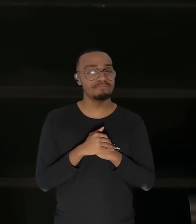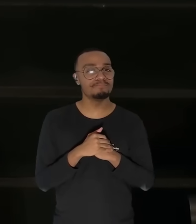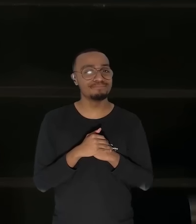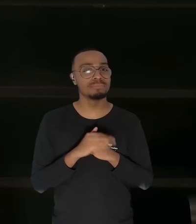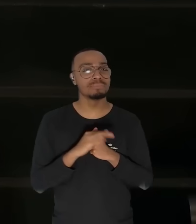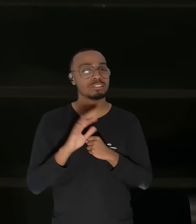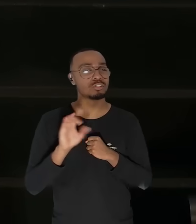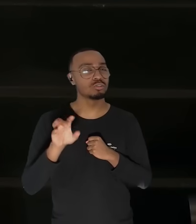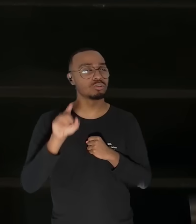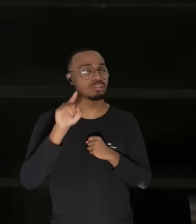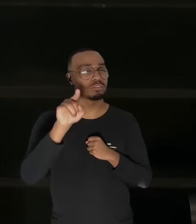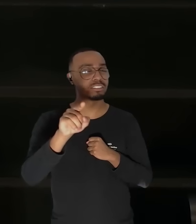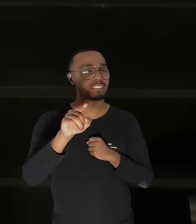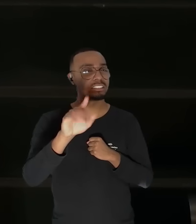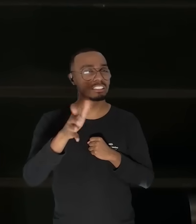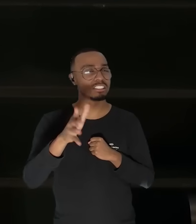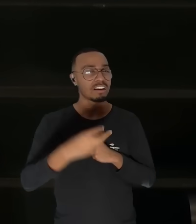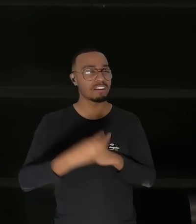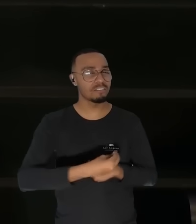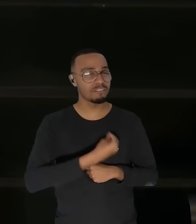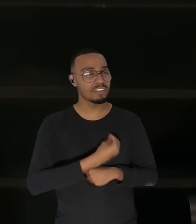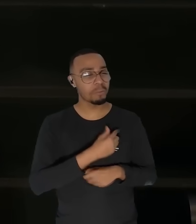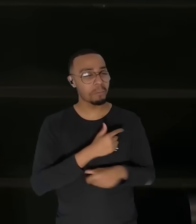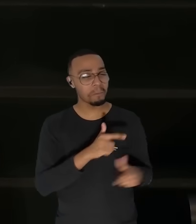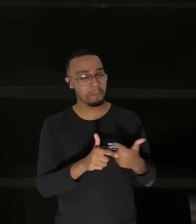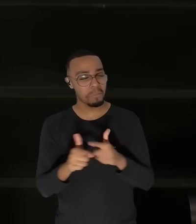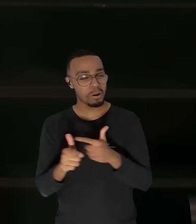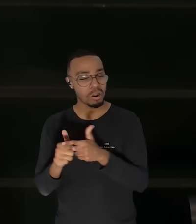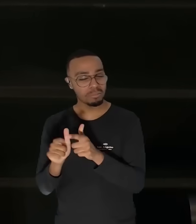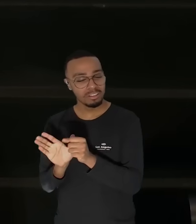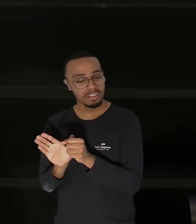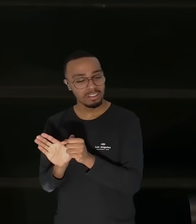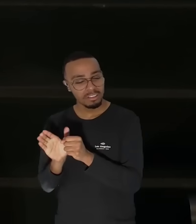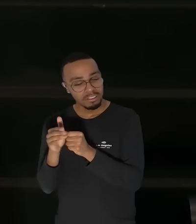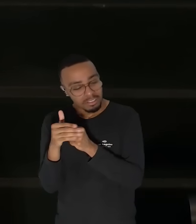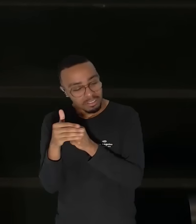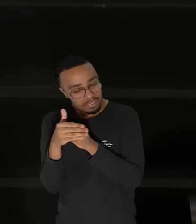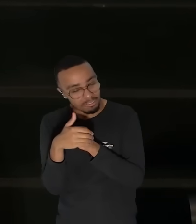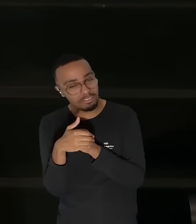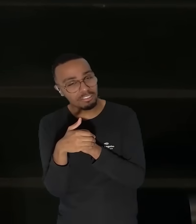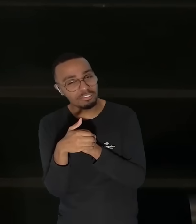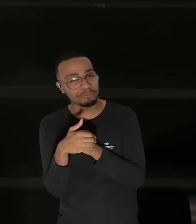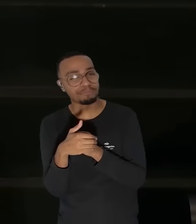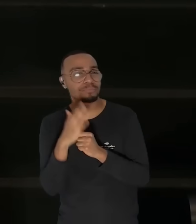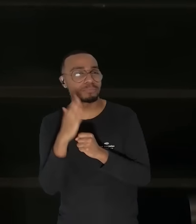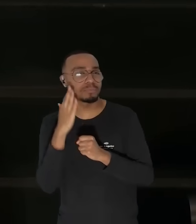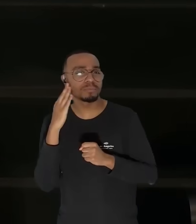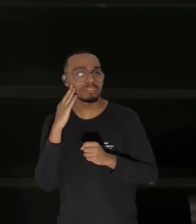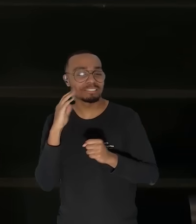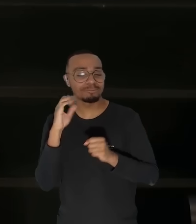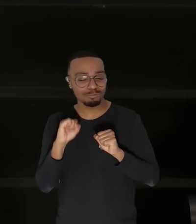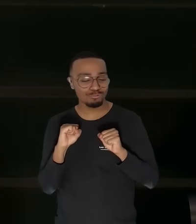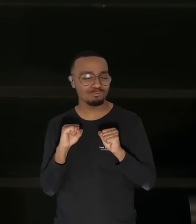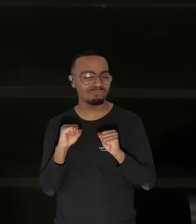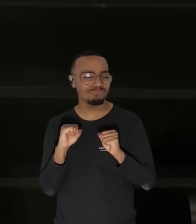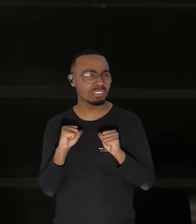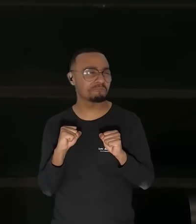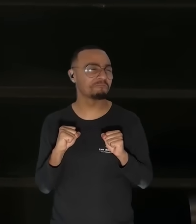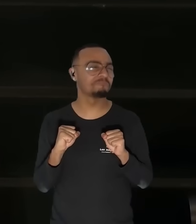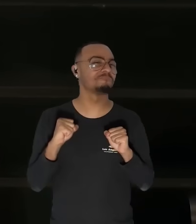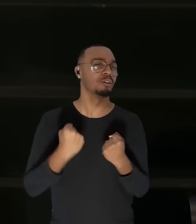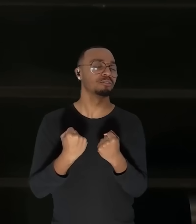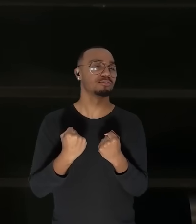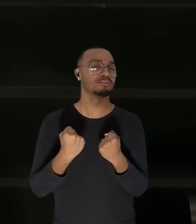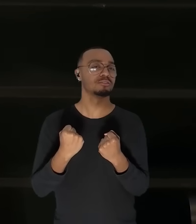sabe o esforço que tem para manter a cabeça em ordem e não se perder nos pensamentos. Só quem já passou por uma tempestade